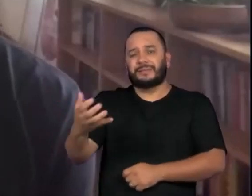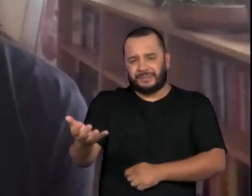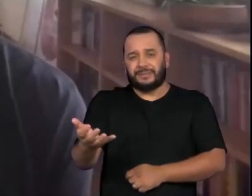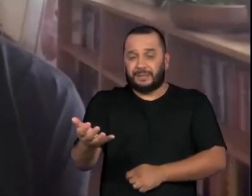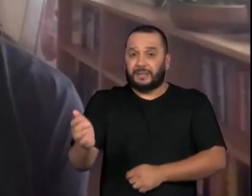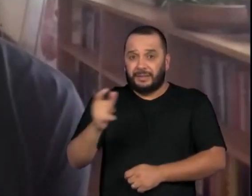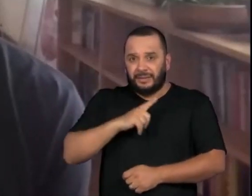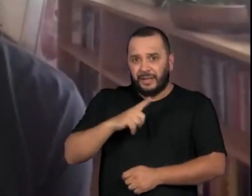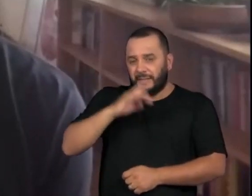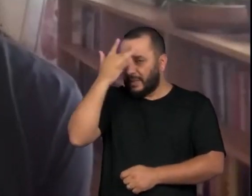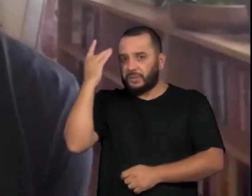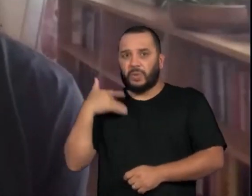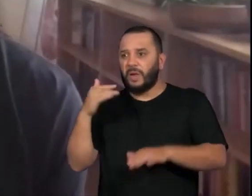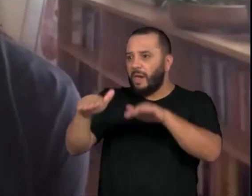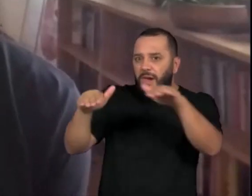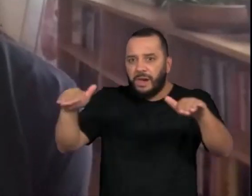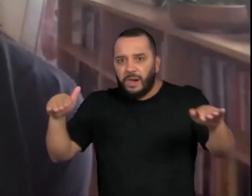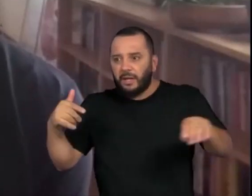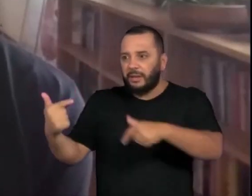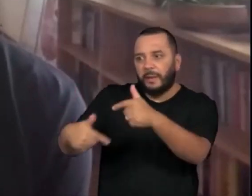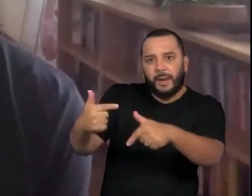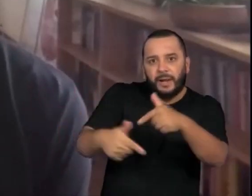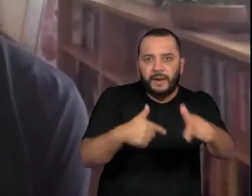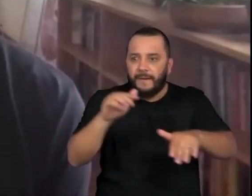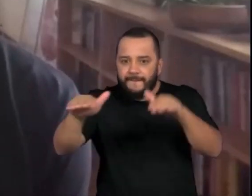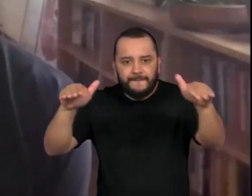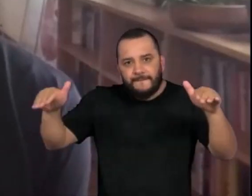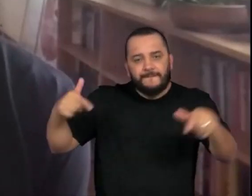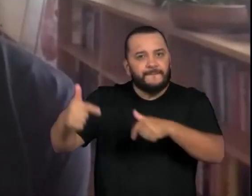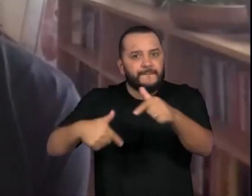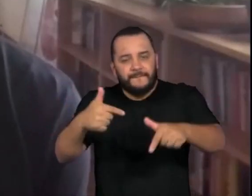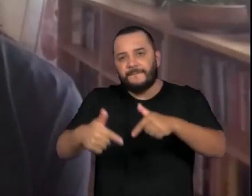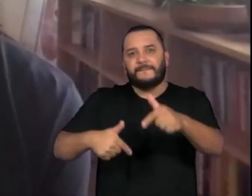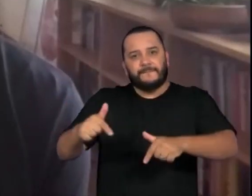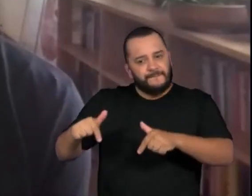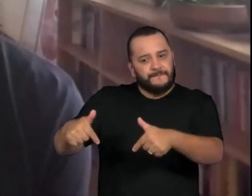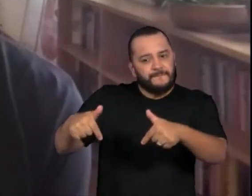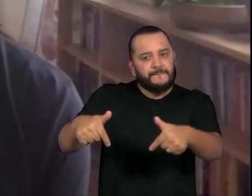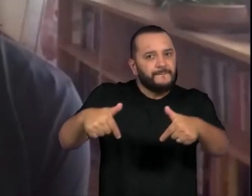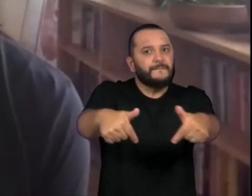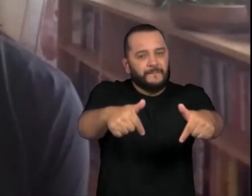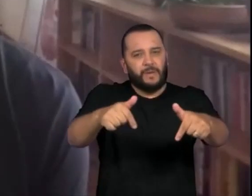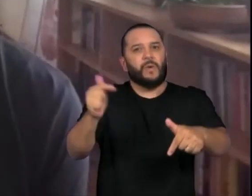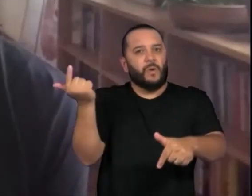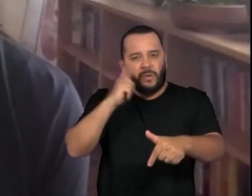se mobilizando e trabalhando para que essas respostas sejam